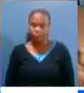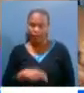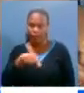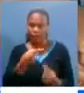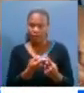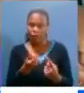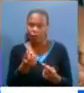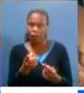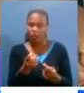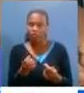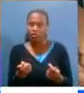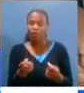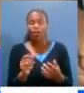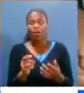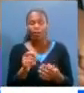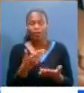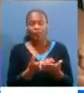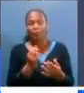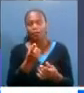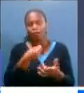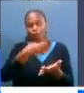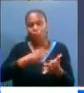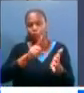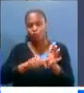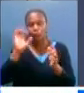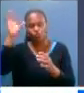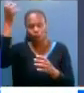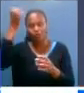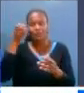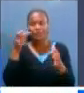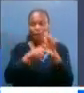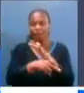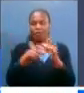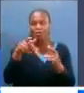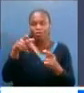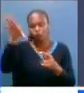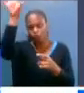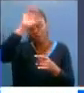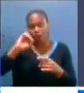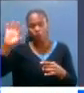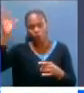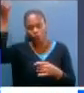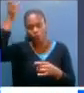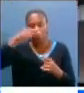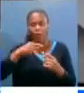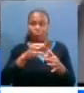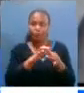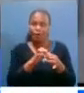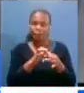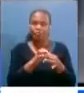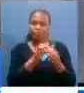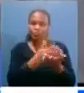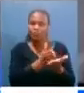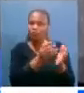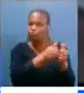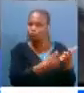Este ano, o montante destinado ao financiamento dos projetos culturais que deram entrada no Ministério da Cultura no âmbito do